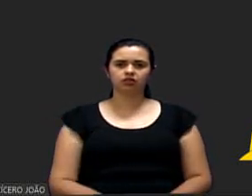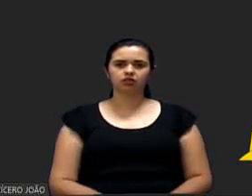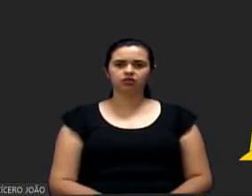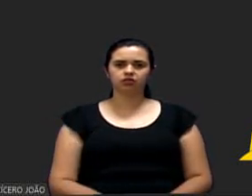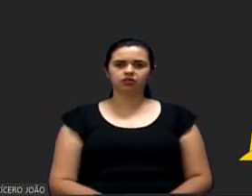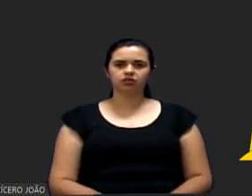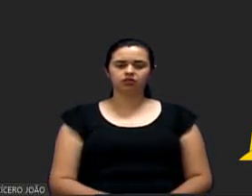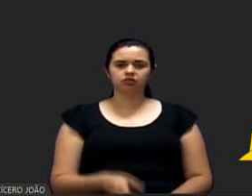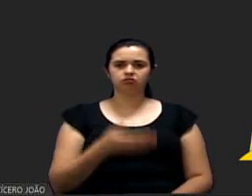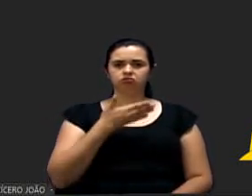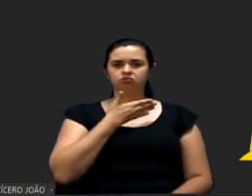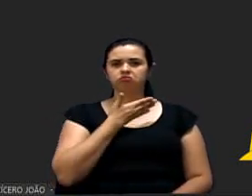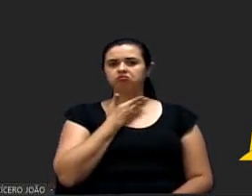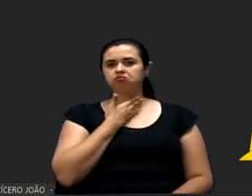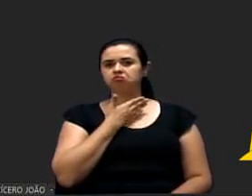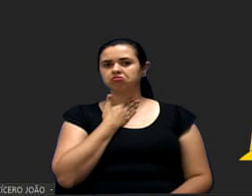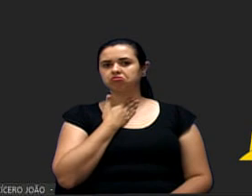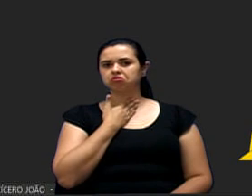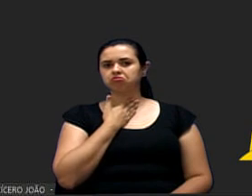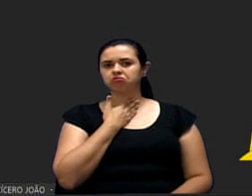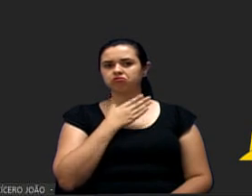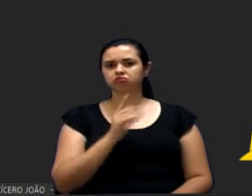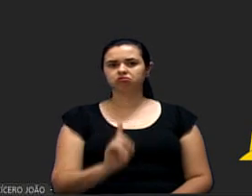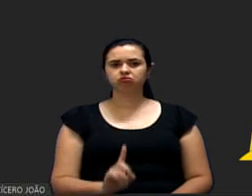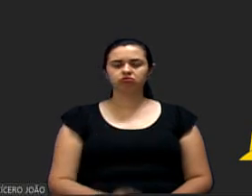O seu som está... Está ouvindo aí? O seu som está...